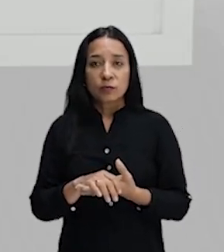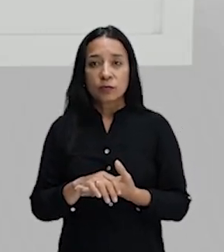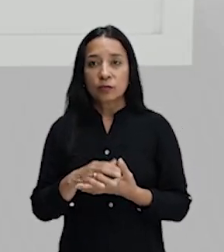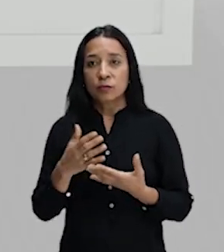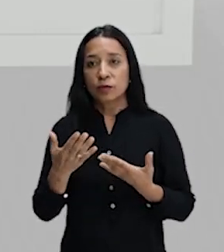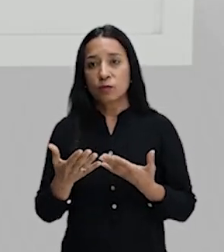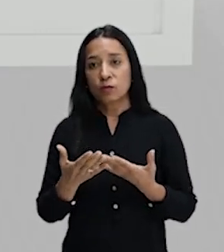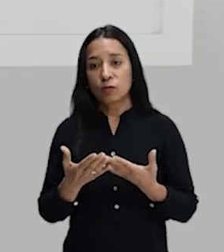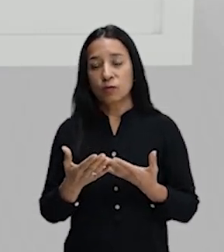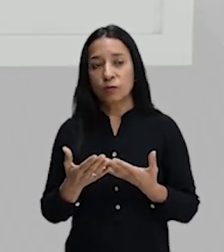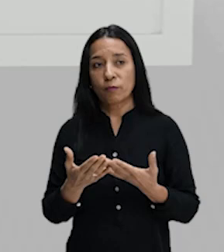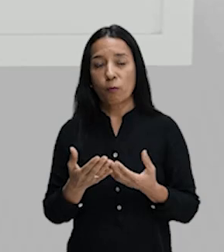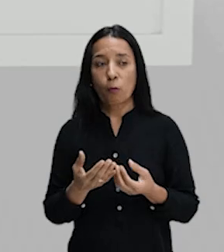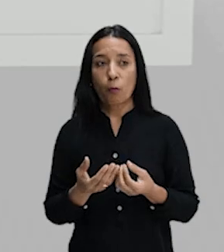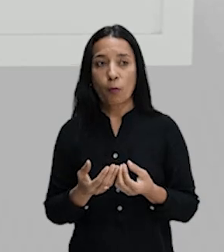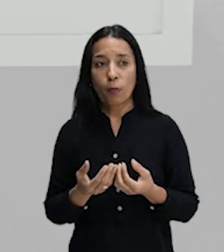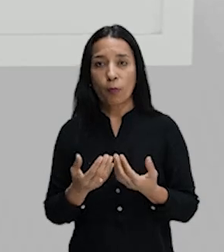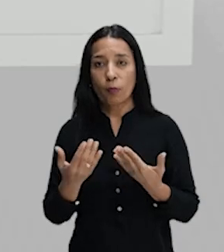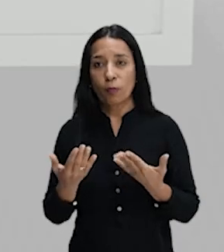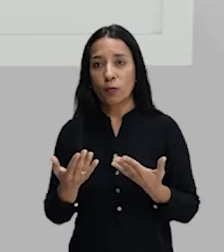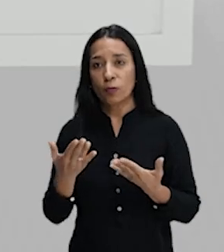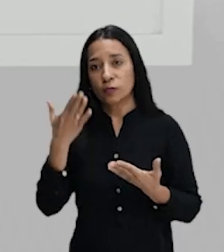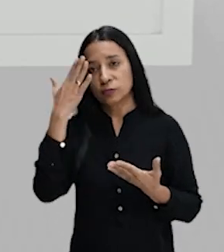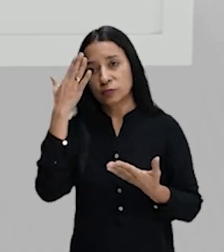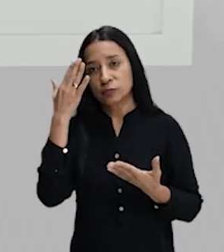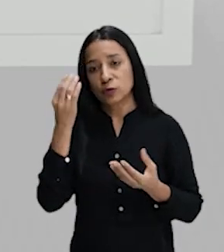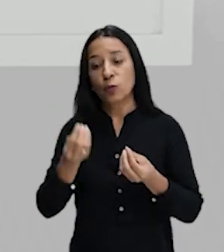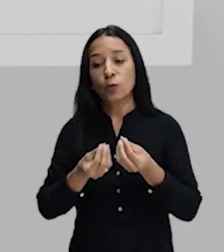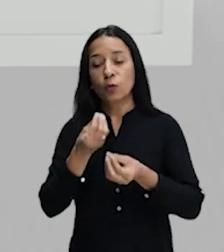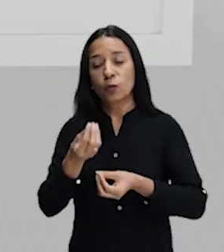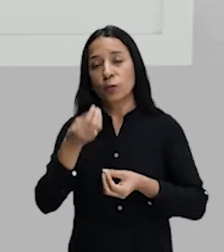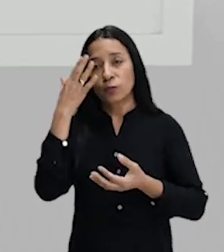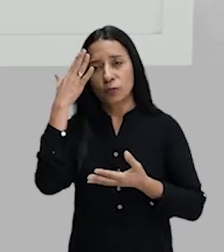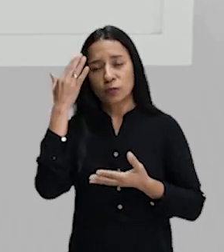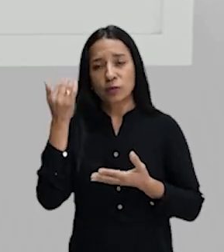uma das formas de nós sabermos aí